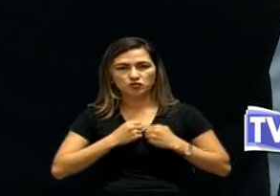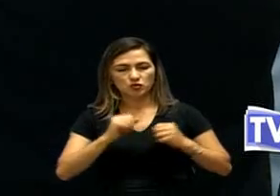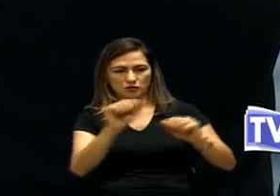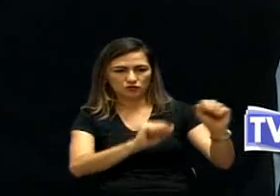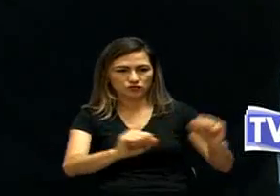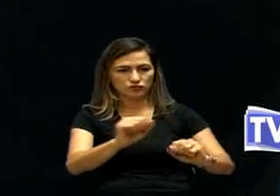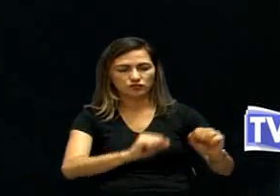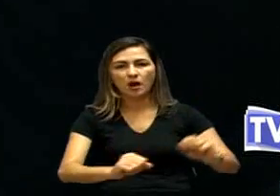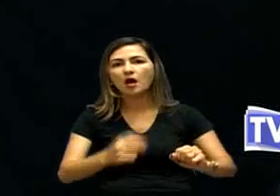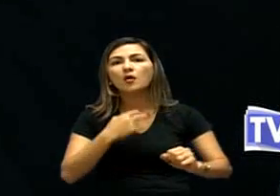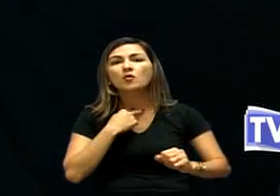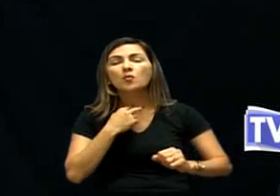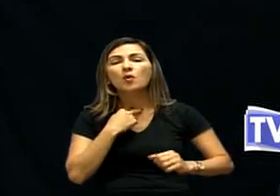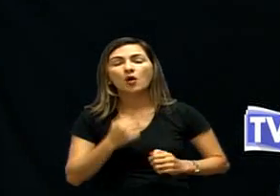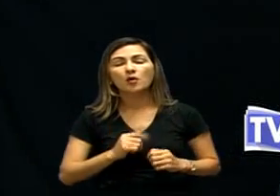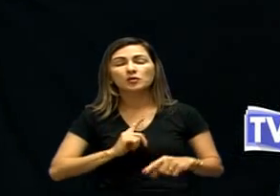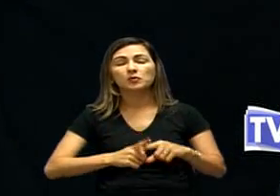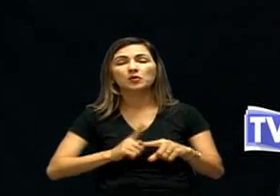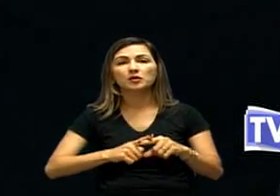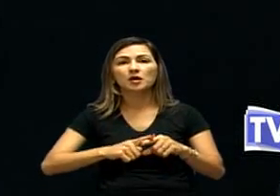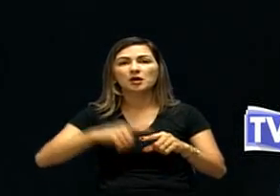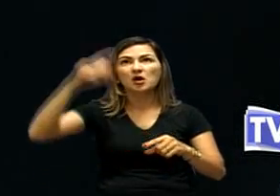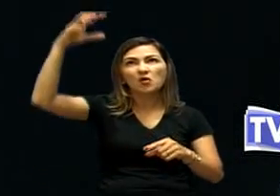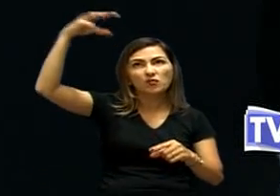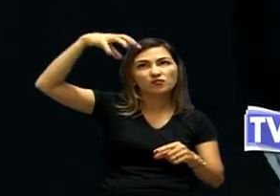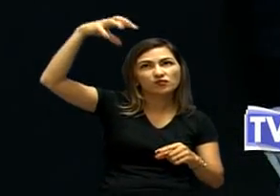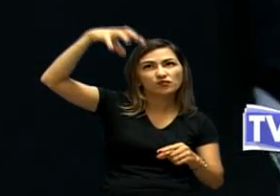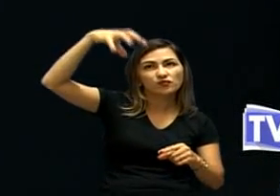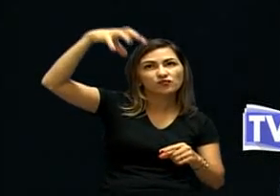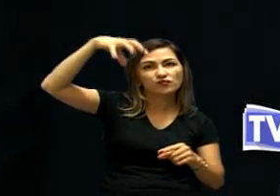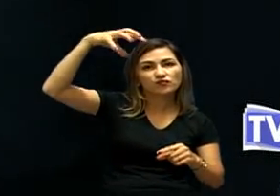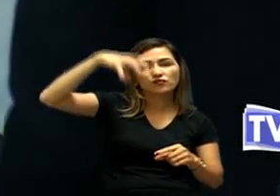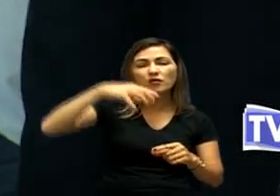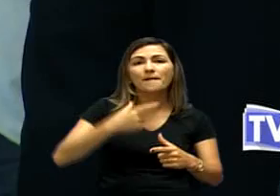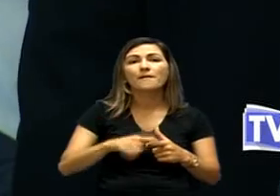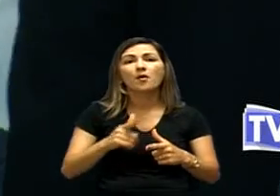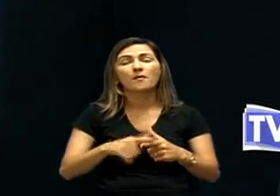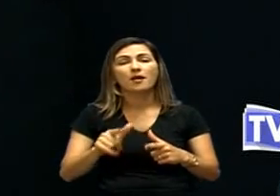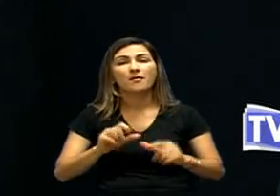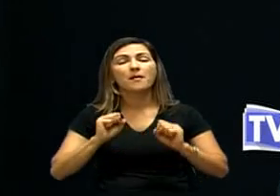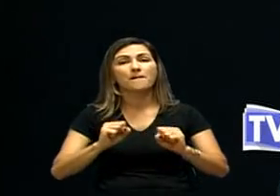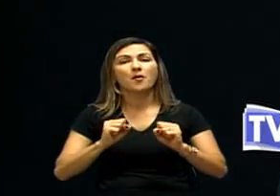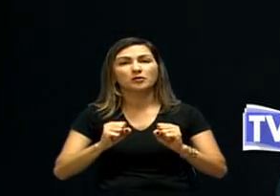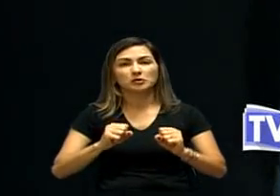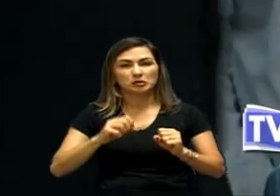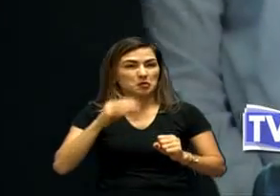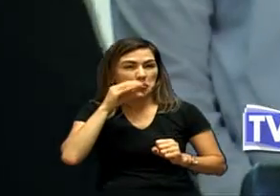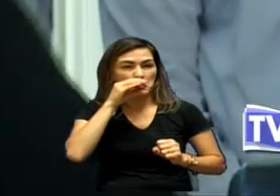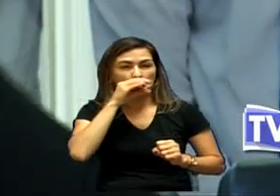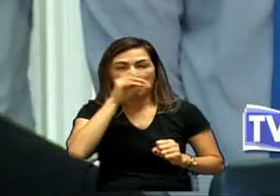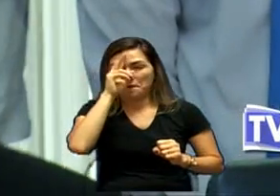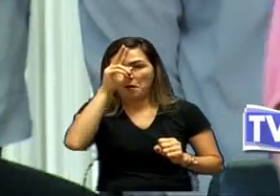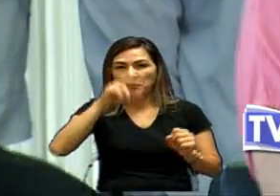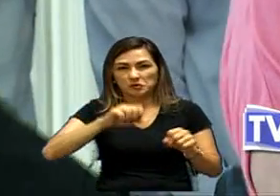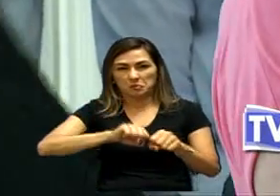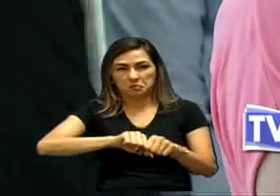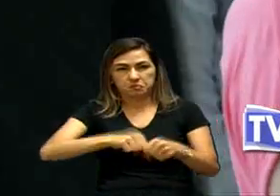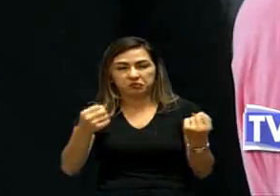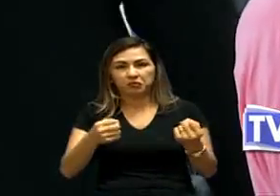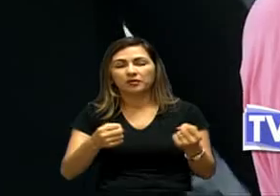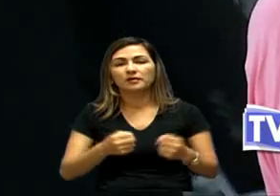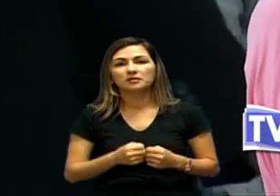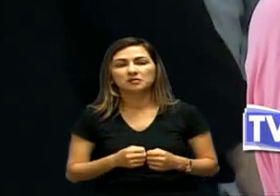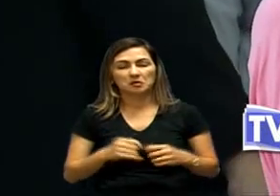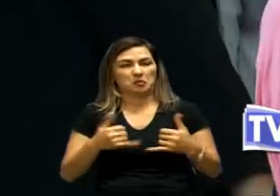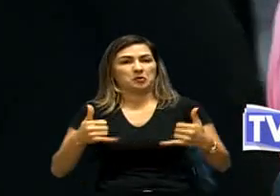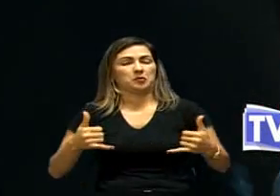sem usar o chuveiro. Então, nós temos em Sorocaba casos absurdos, né? Em relação ao